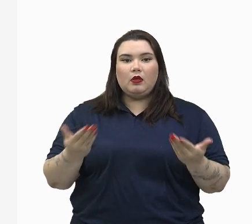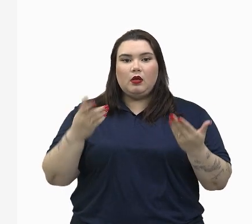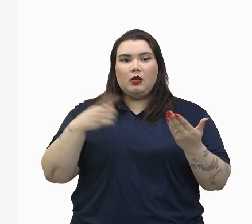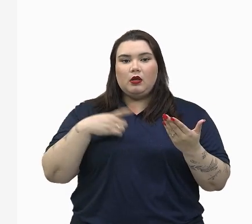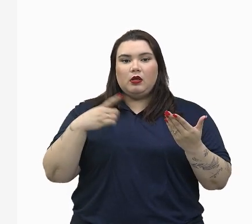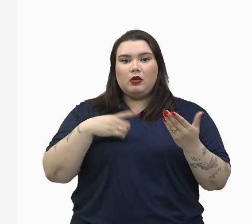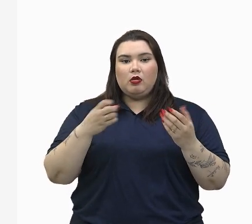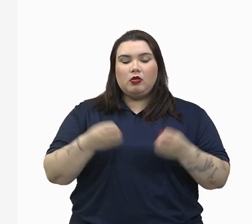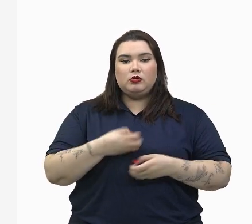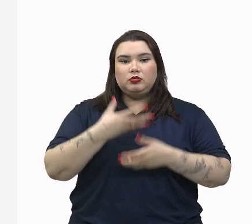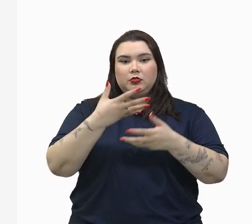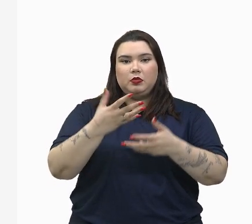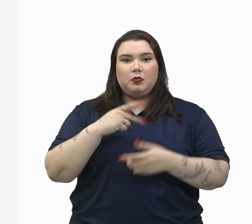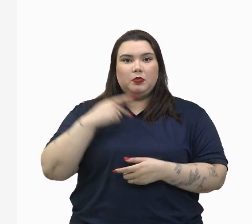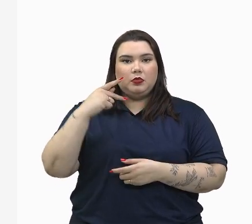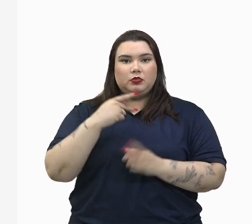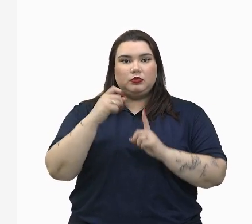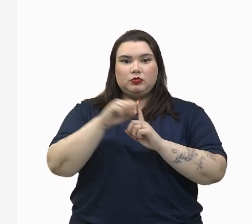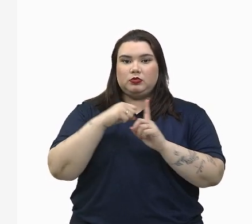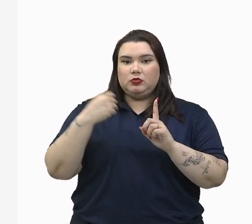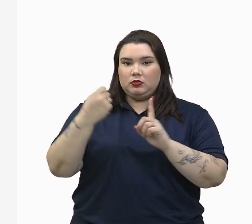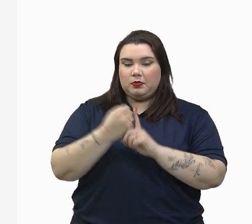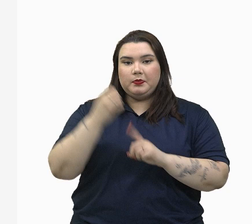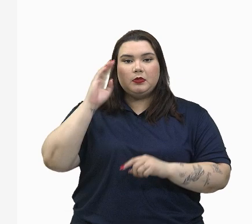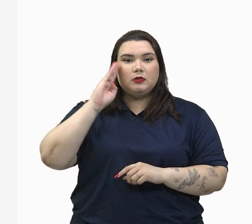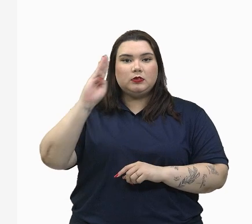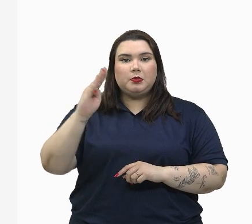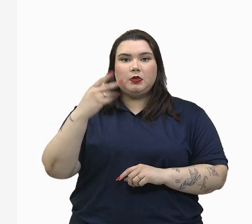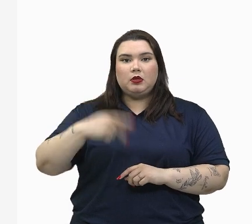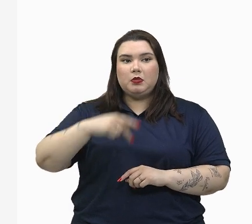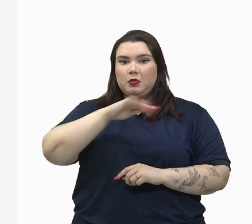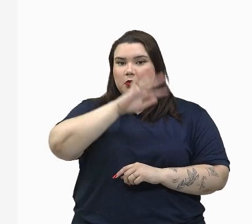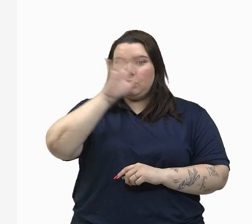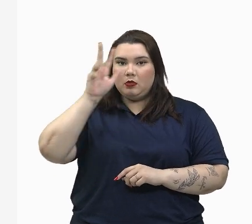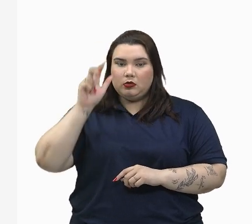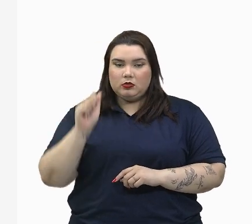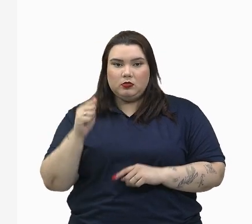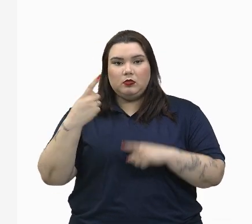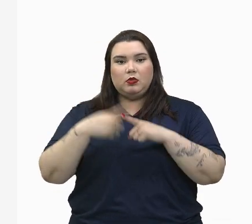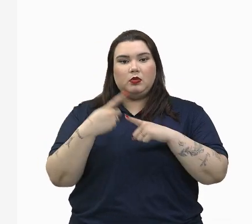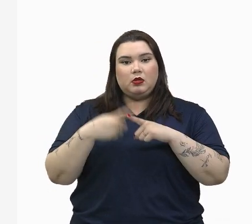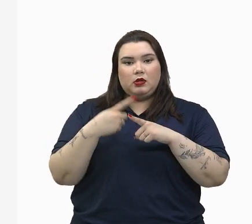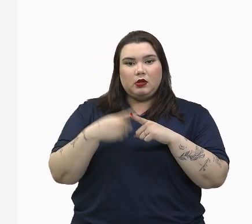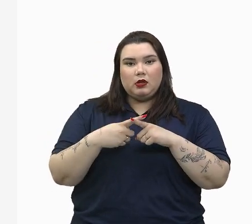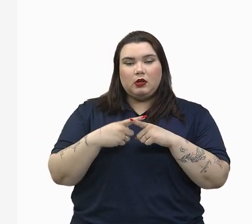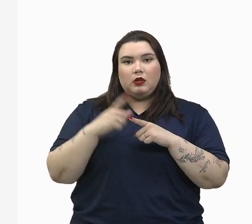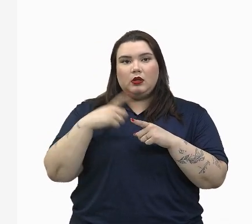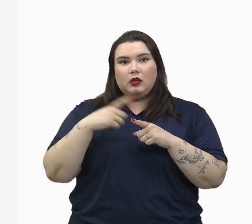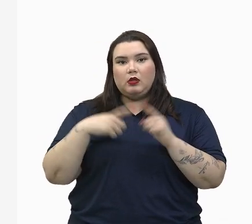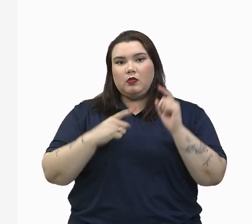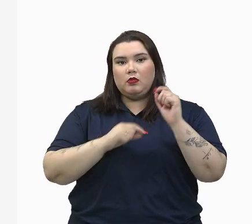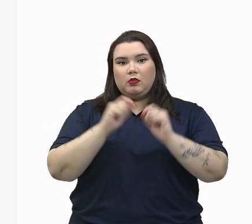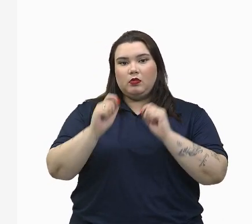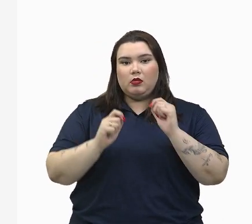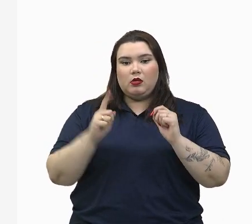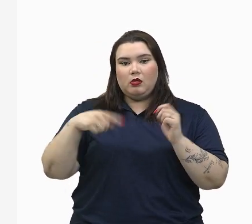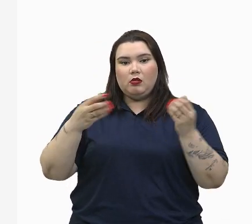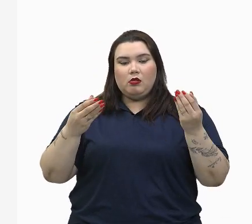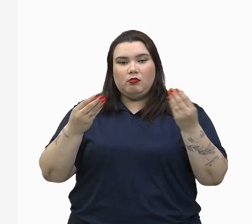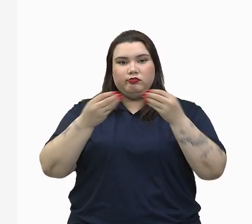Expressão político-social, sobretudo no Amazonas, porque a gente vai ter basicamente uma